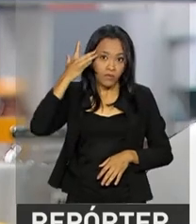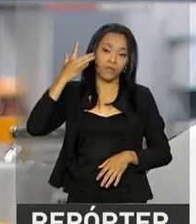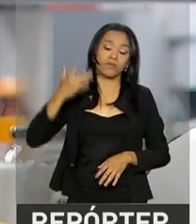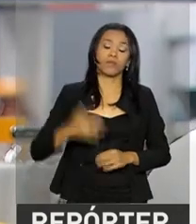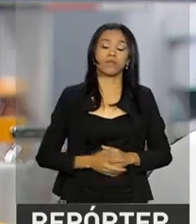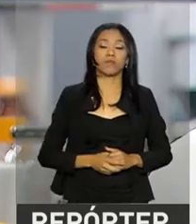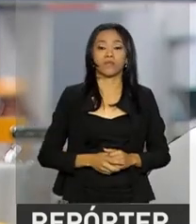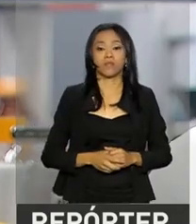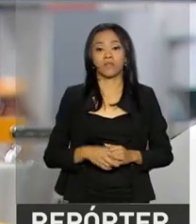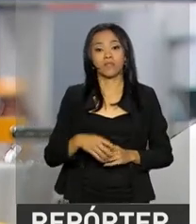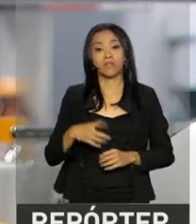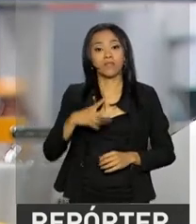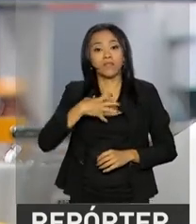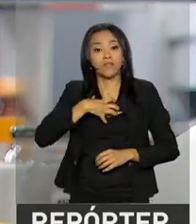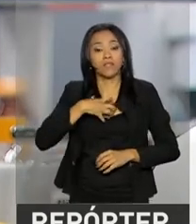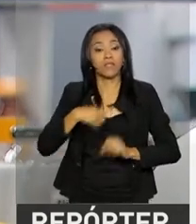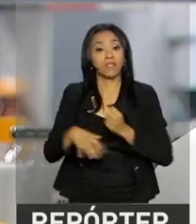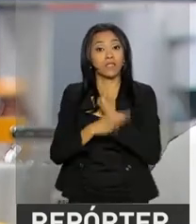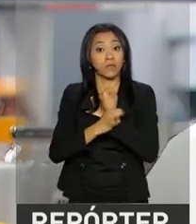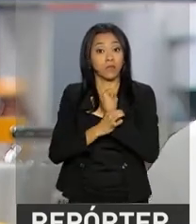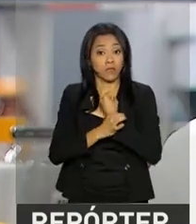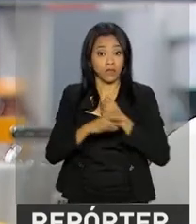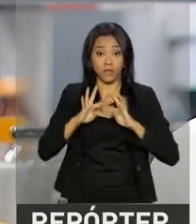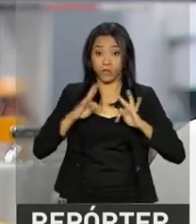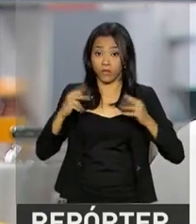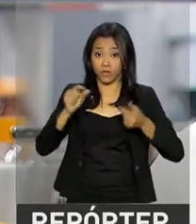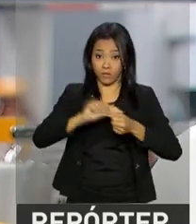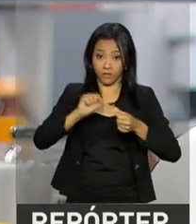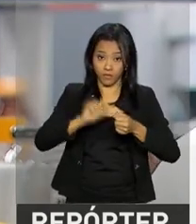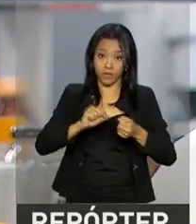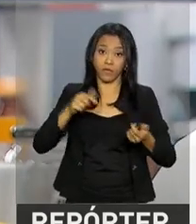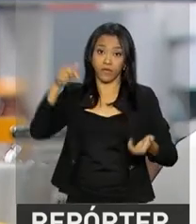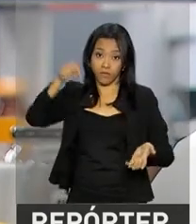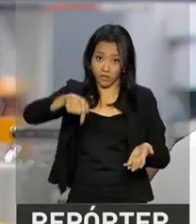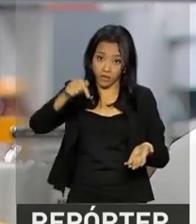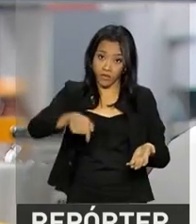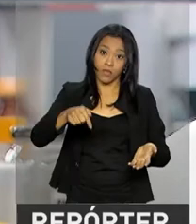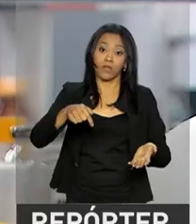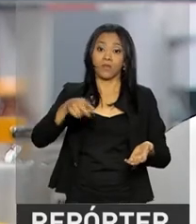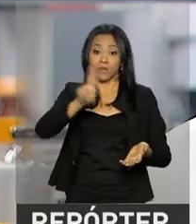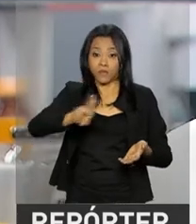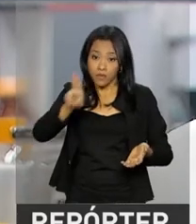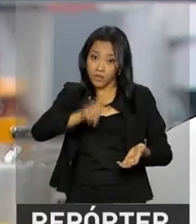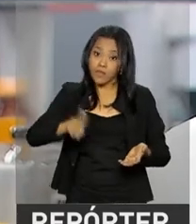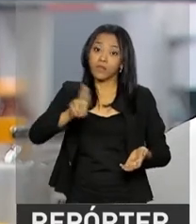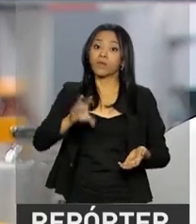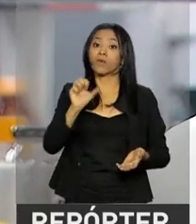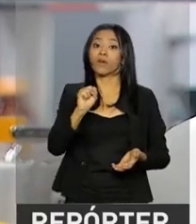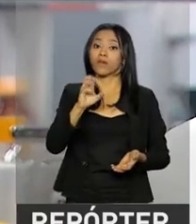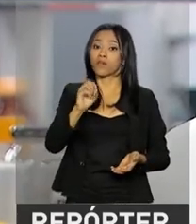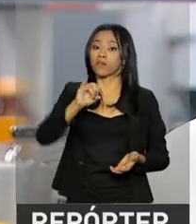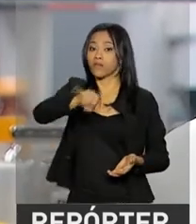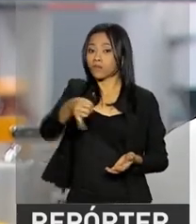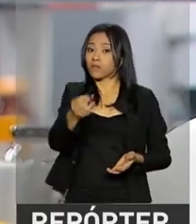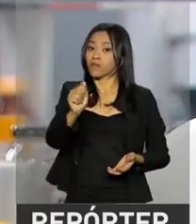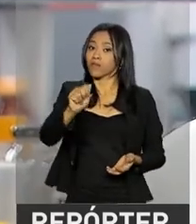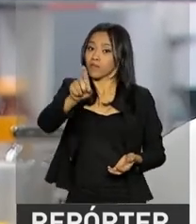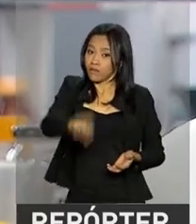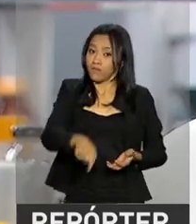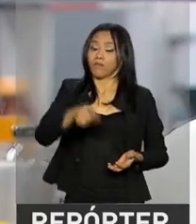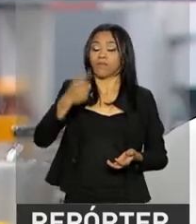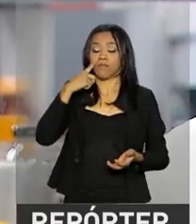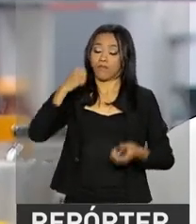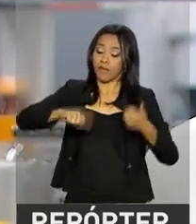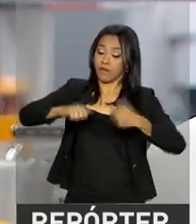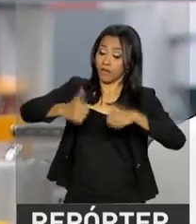a segurança de que todo produto ou dessa tecnologia é avaliado de uma forma